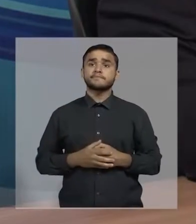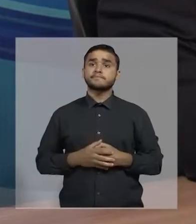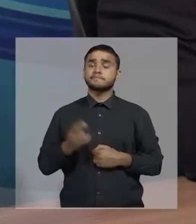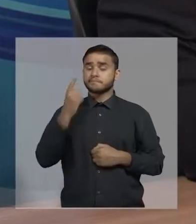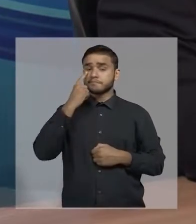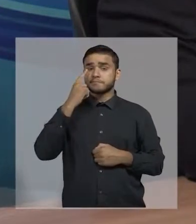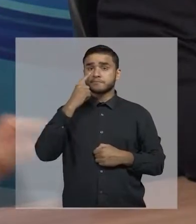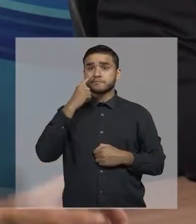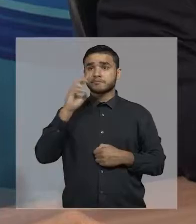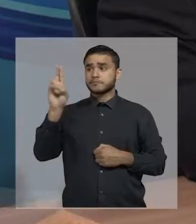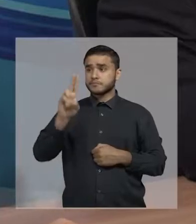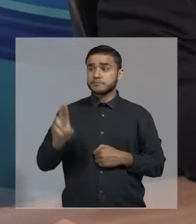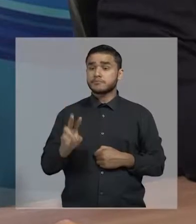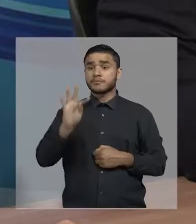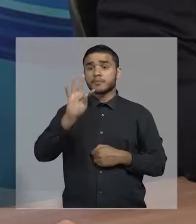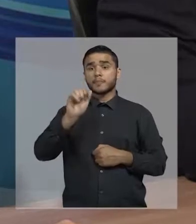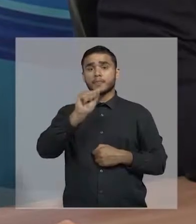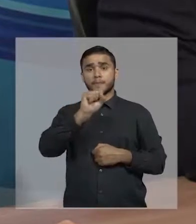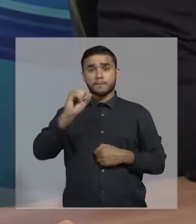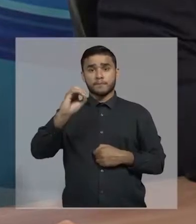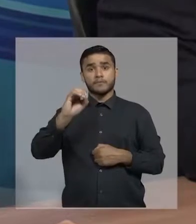Gereissati, que realmente é um nome